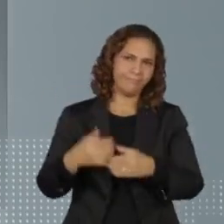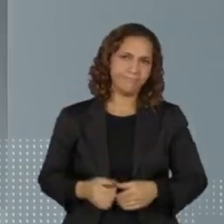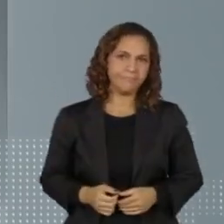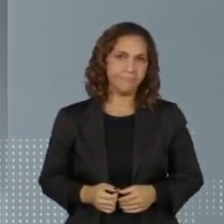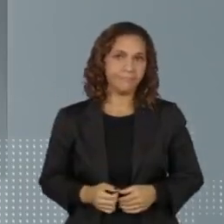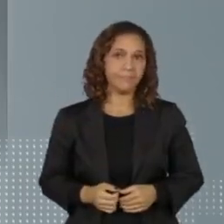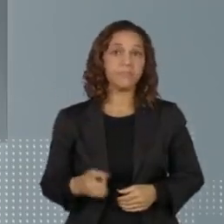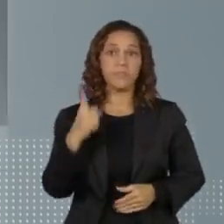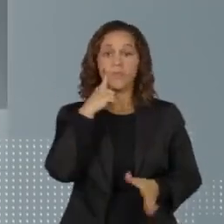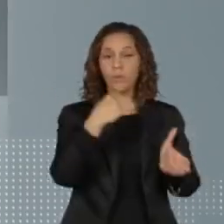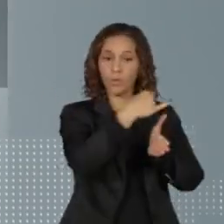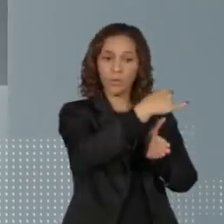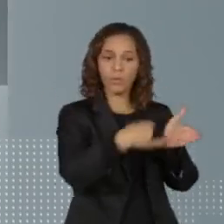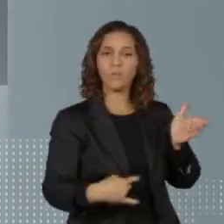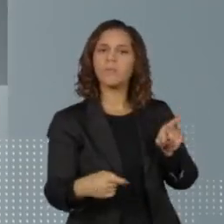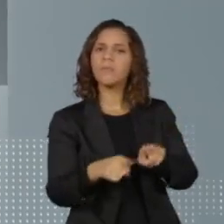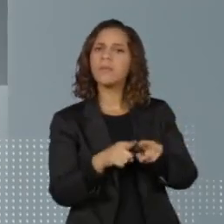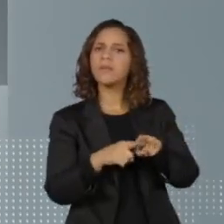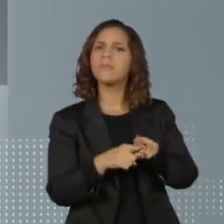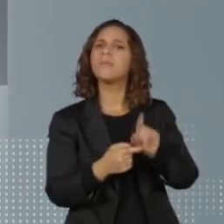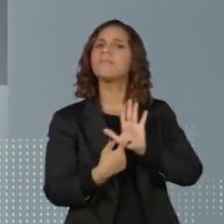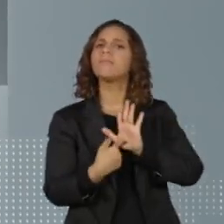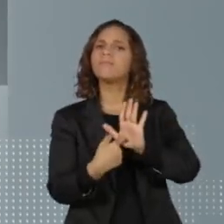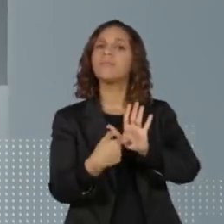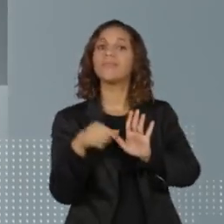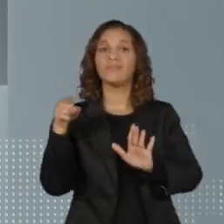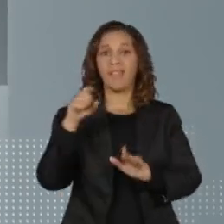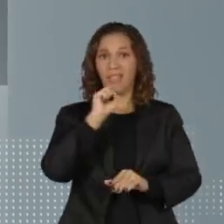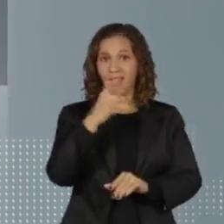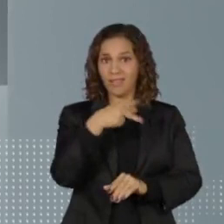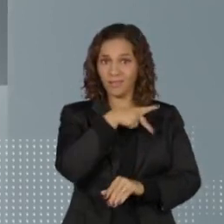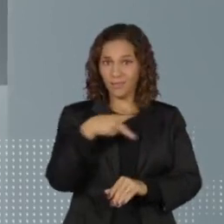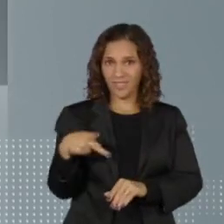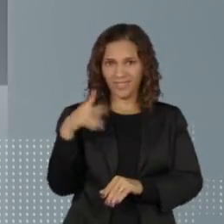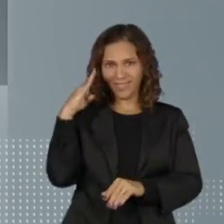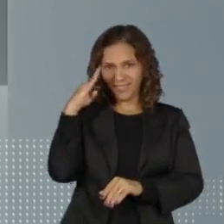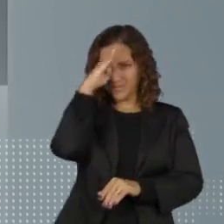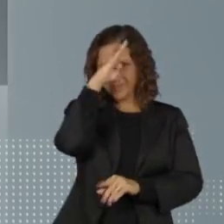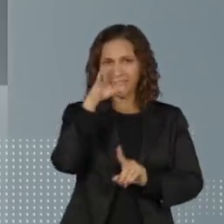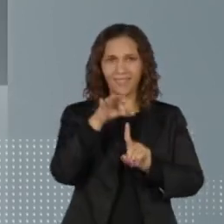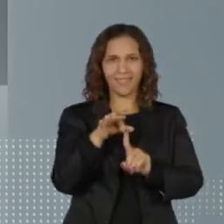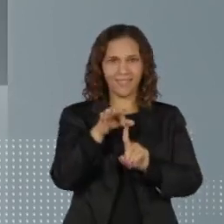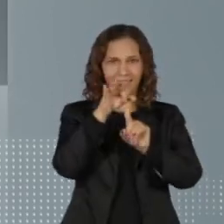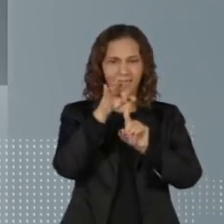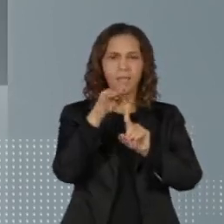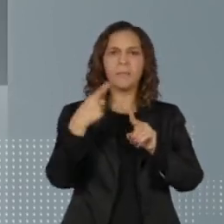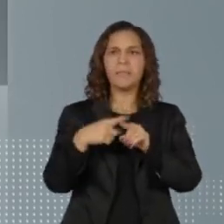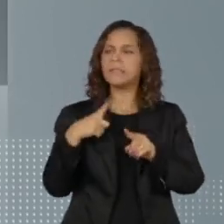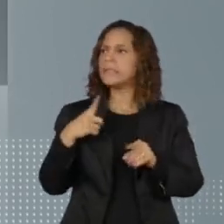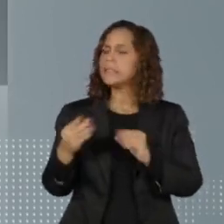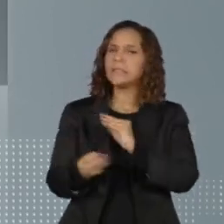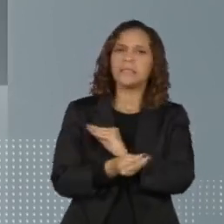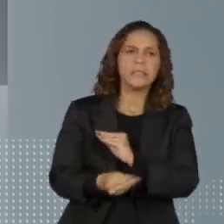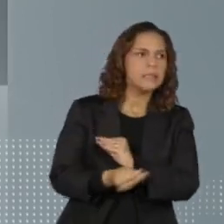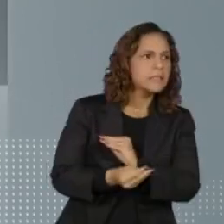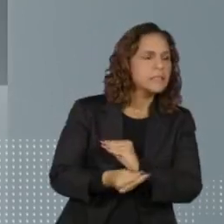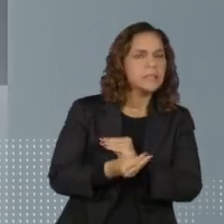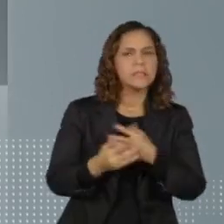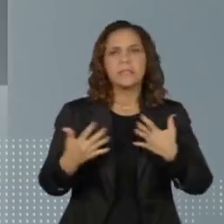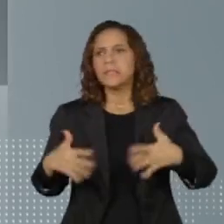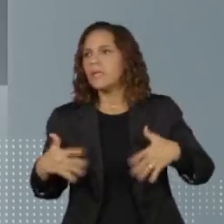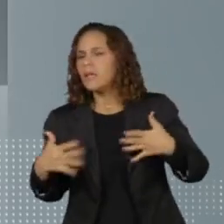o documento afirma ainda que a prioridade do ex-presidente acuado desde a posse pela corrupção fartamente